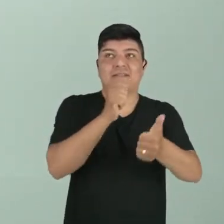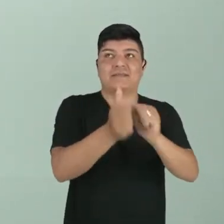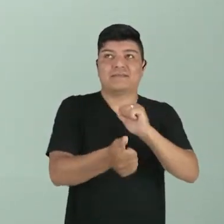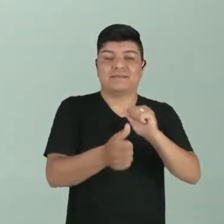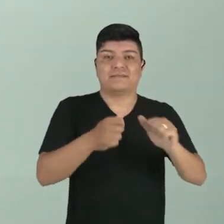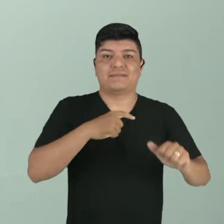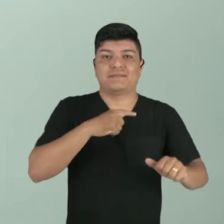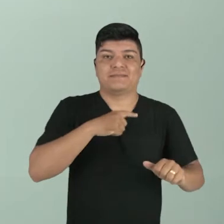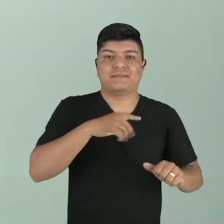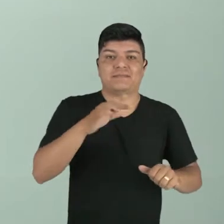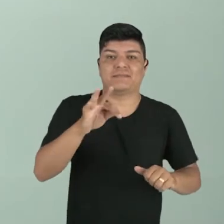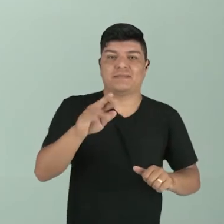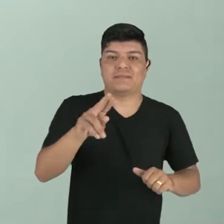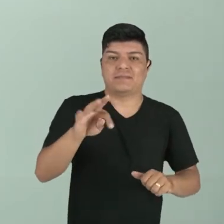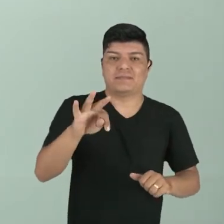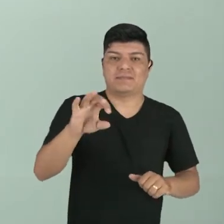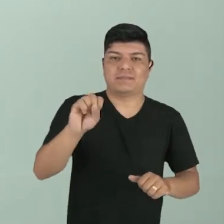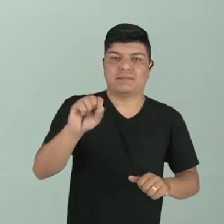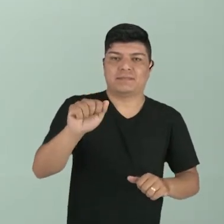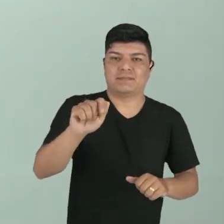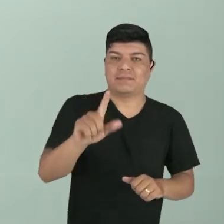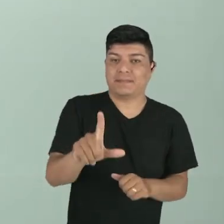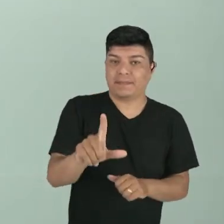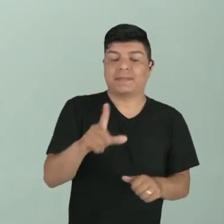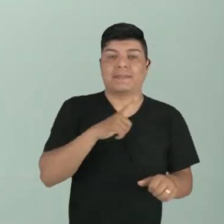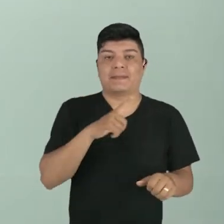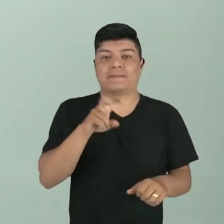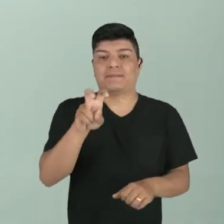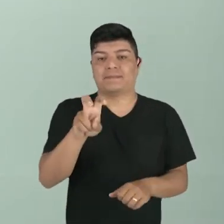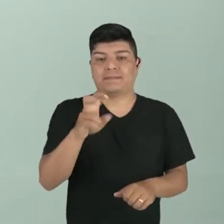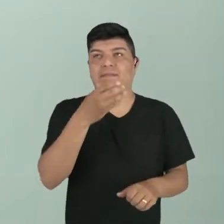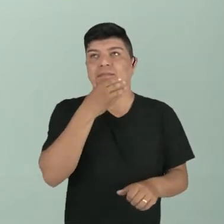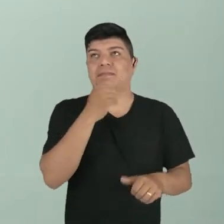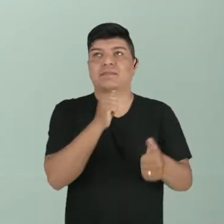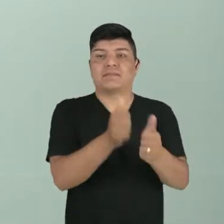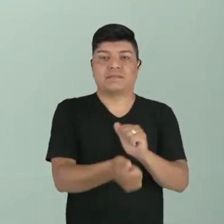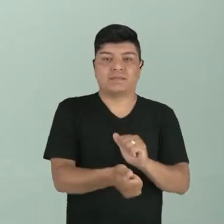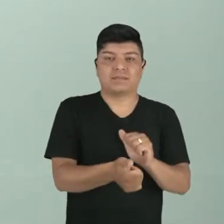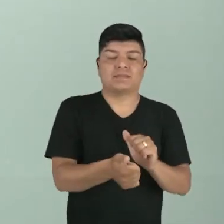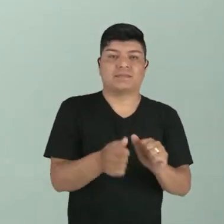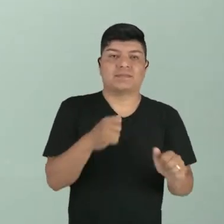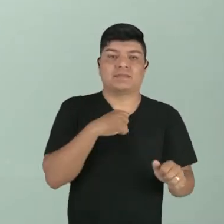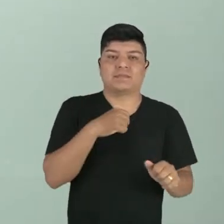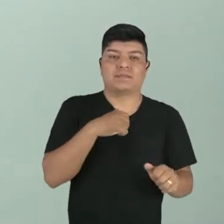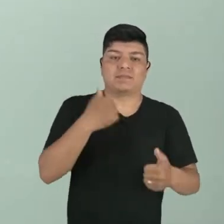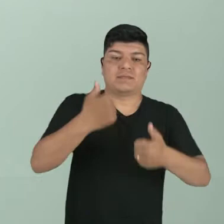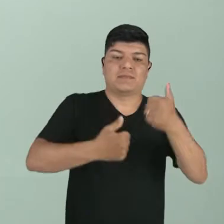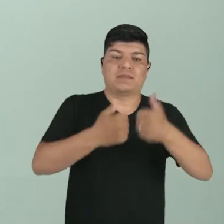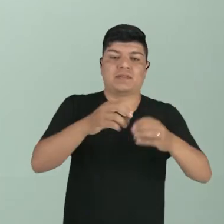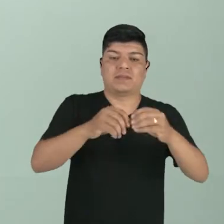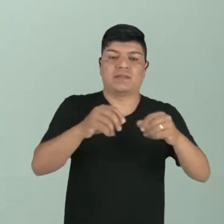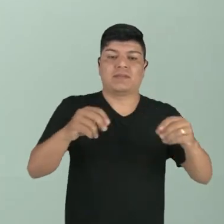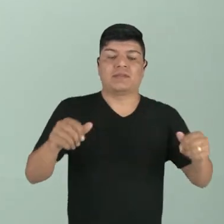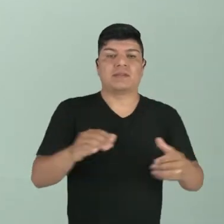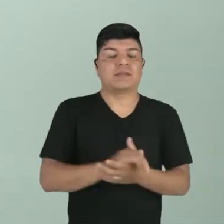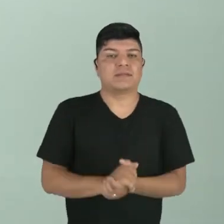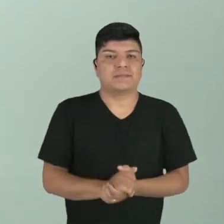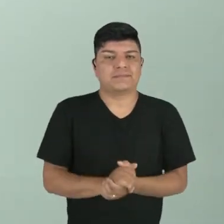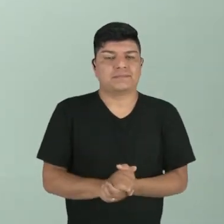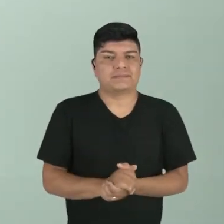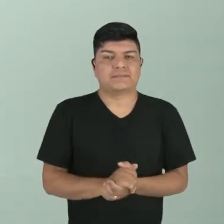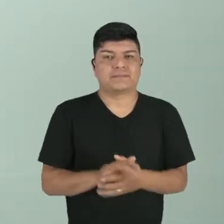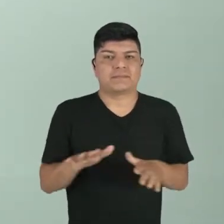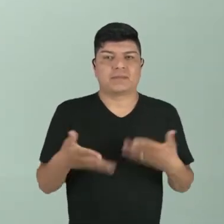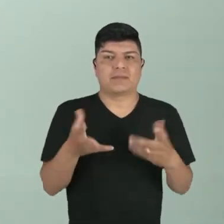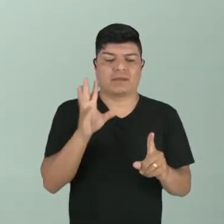futsal que é o futebol de salão cinco atletas temos aí no futebol de areia e várias outras modalidades Qual